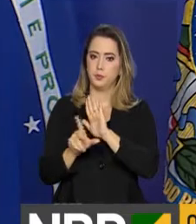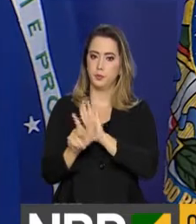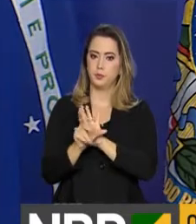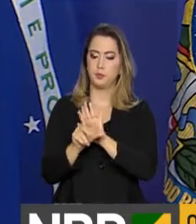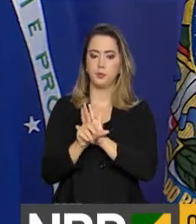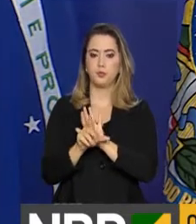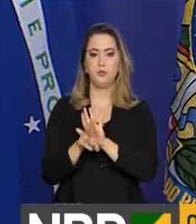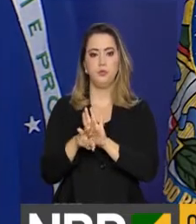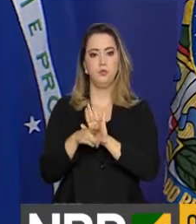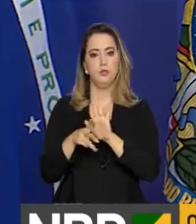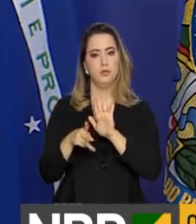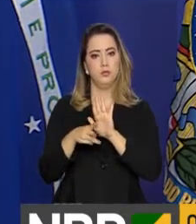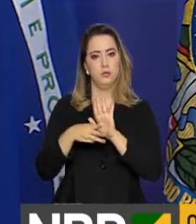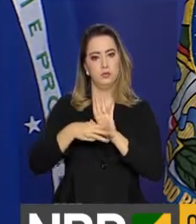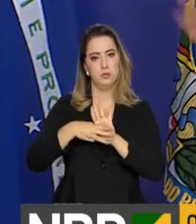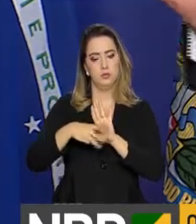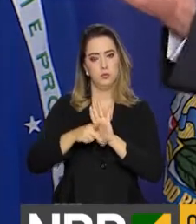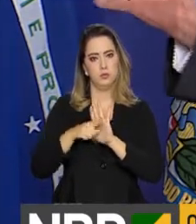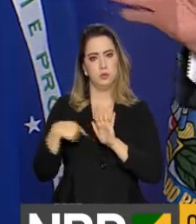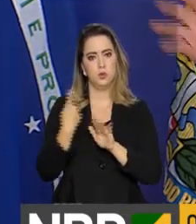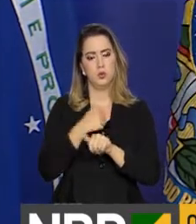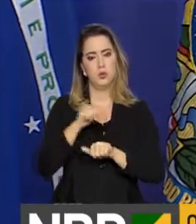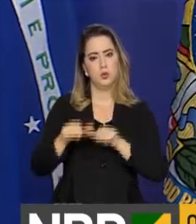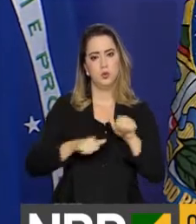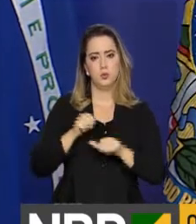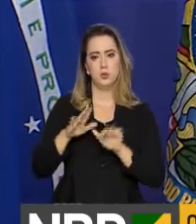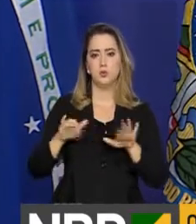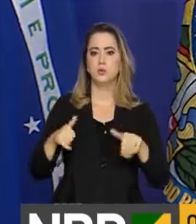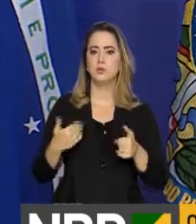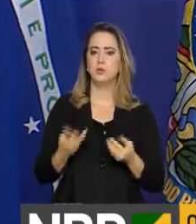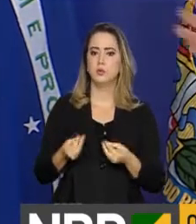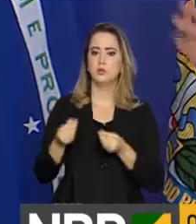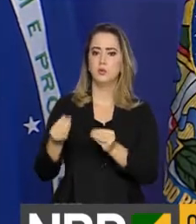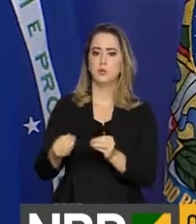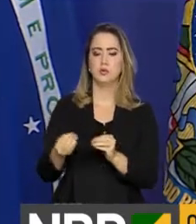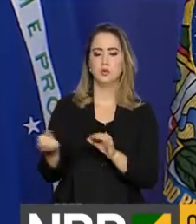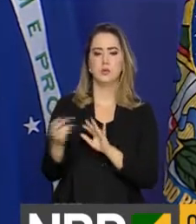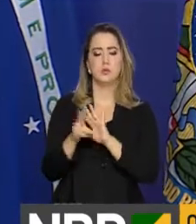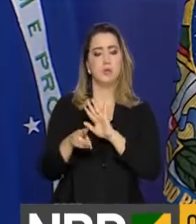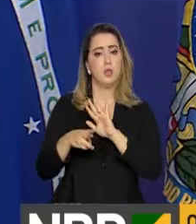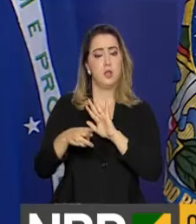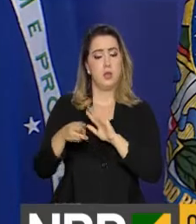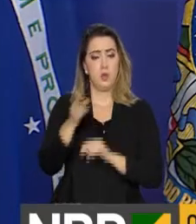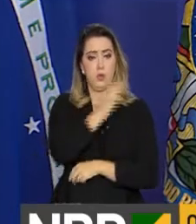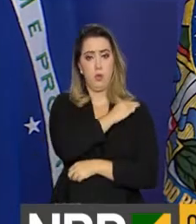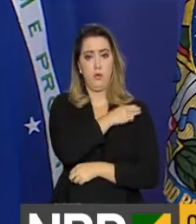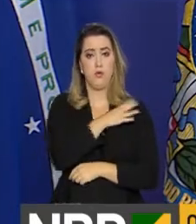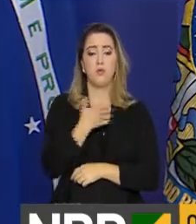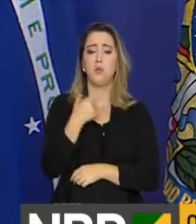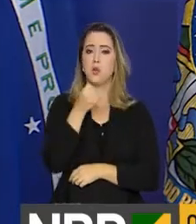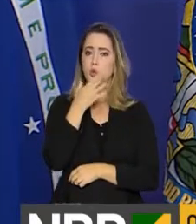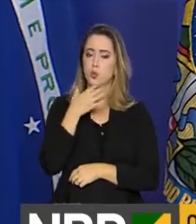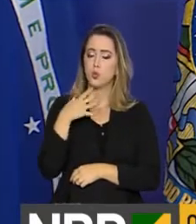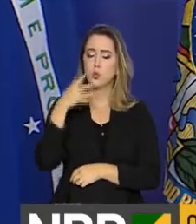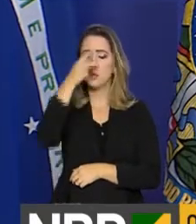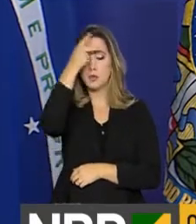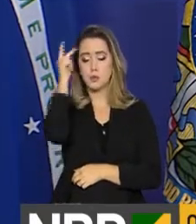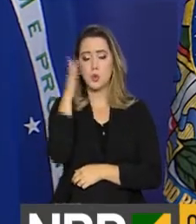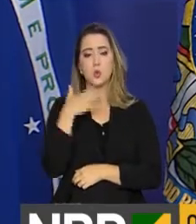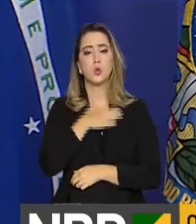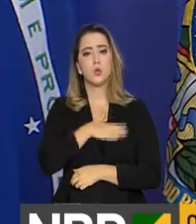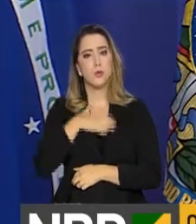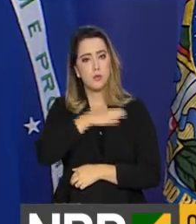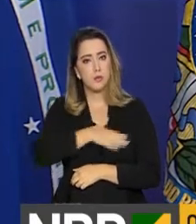da medida provisória nós funcionamos está aí a reforma do ensino médio sendo aplaudida por todos os brasileiros segundo encontro em